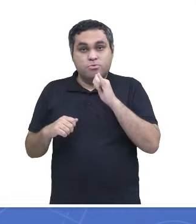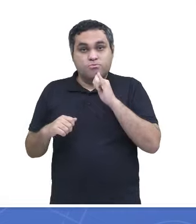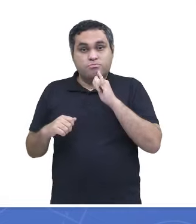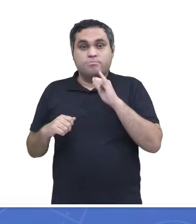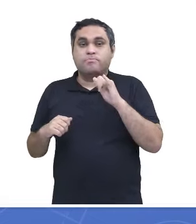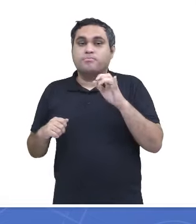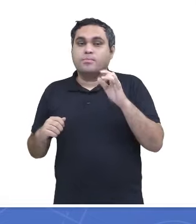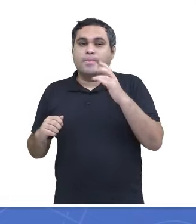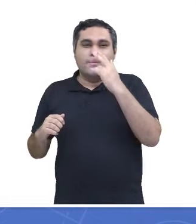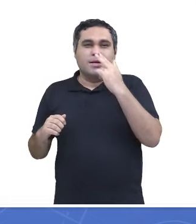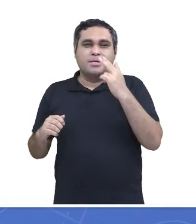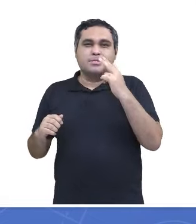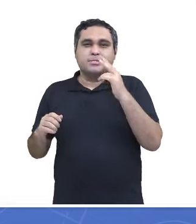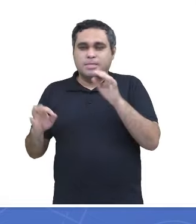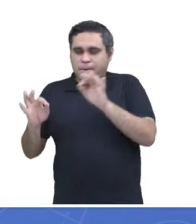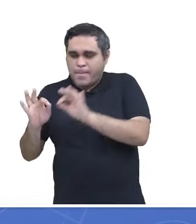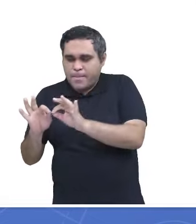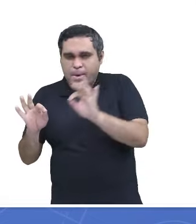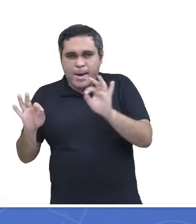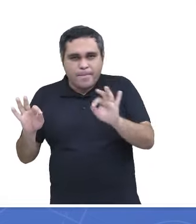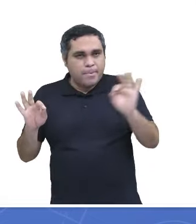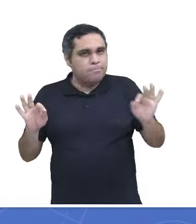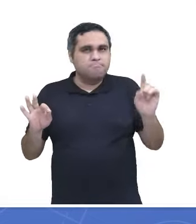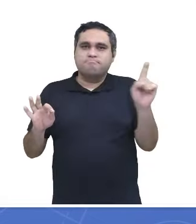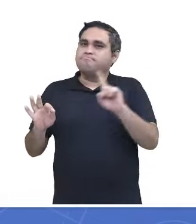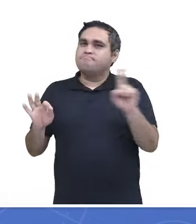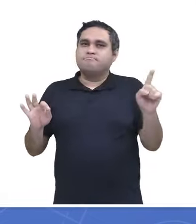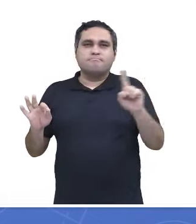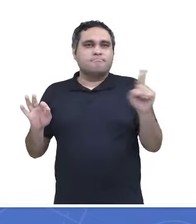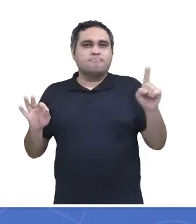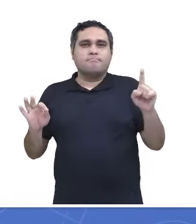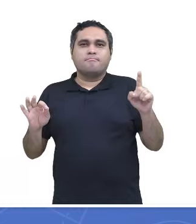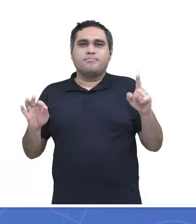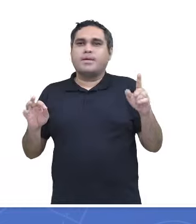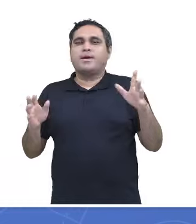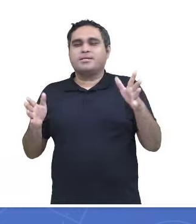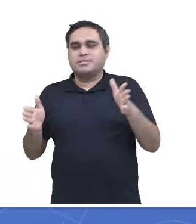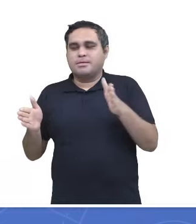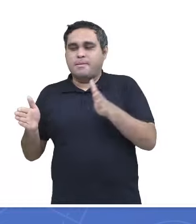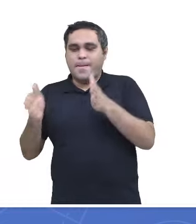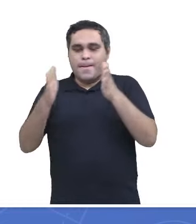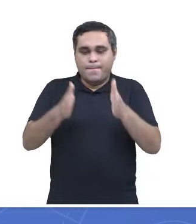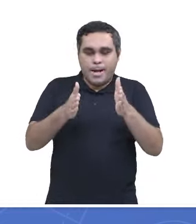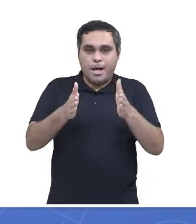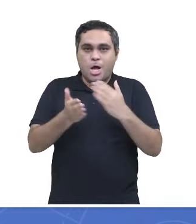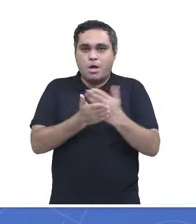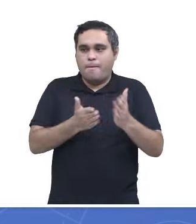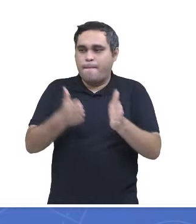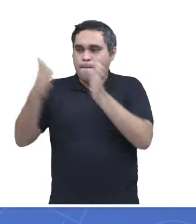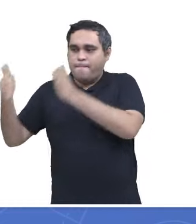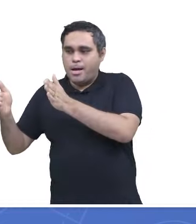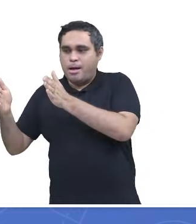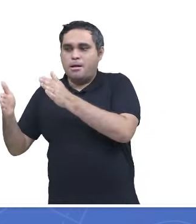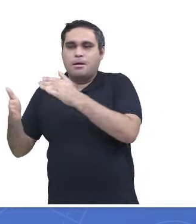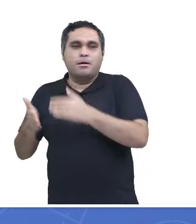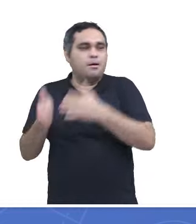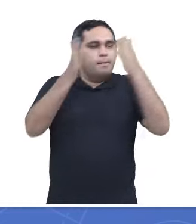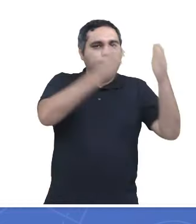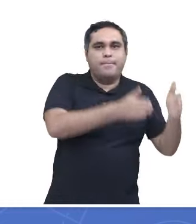desincronização dos eventos hoje, né, na sociedade contemporânea. Nos segmentos populacionais